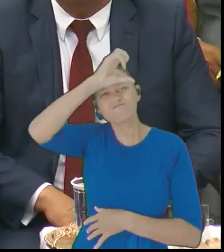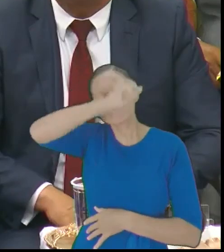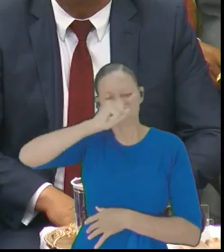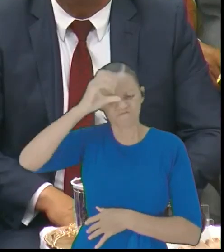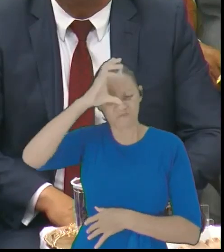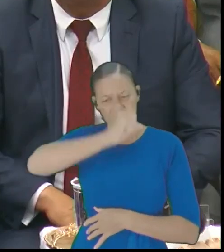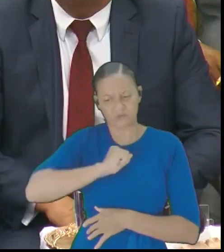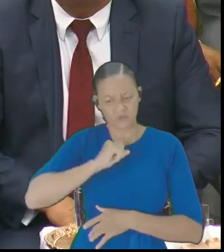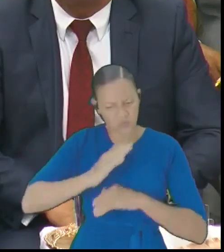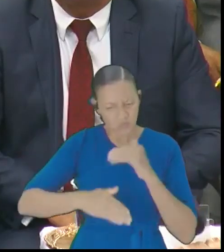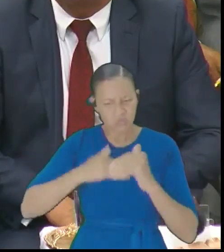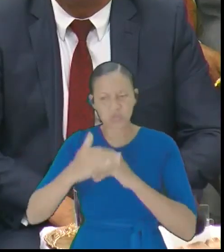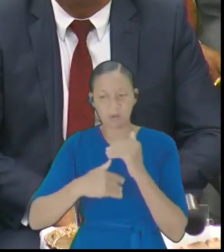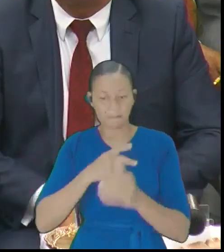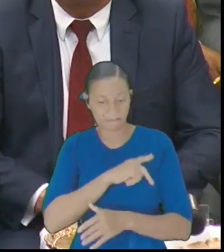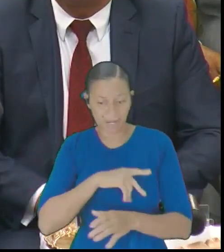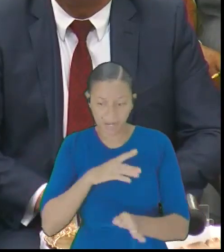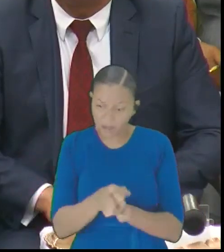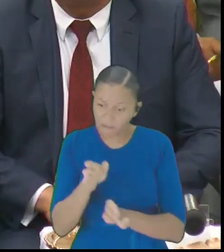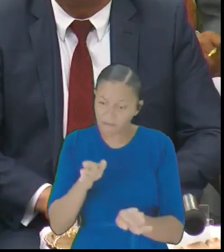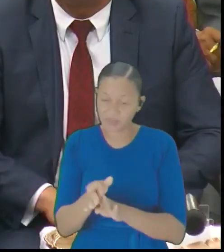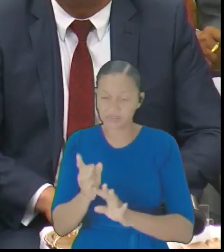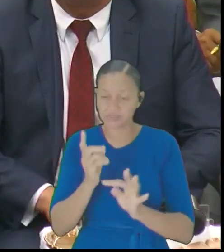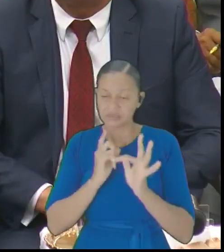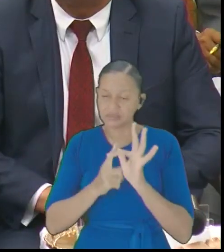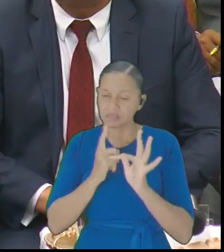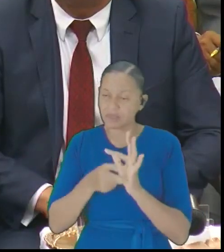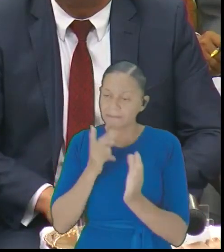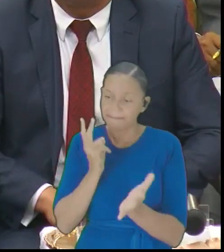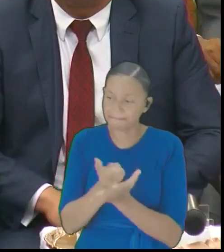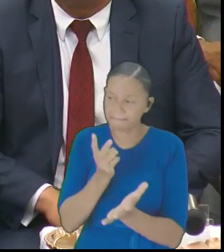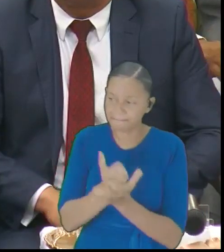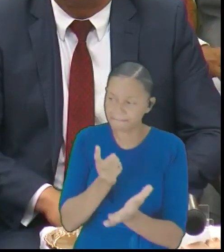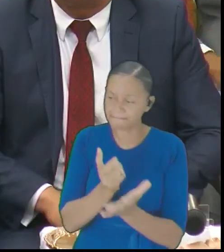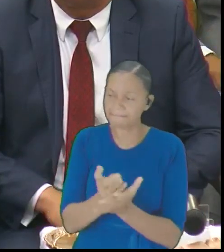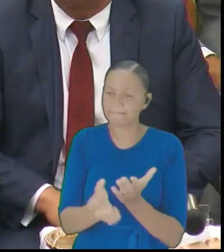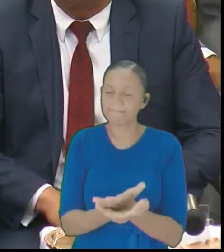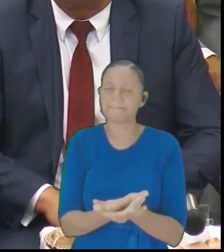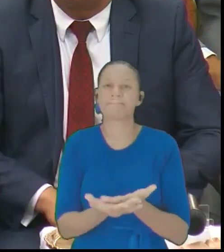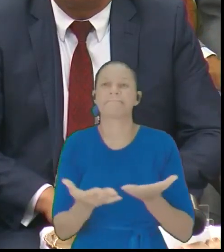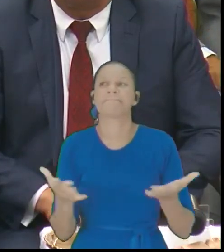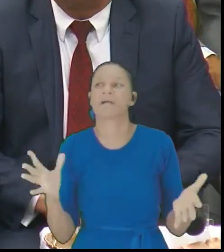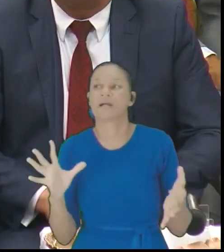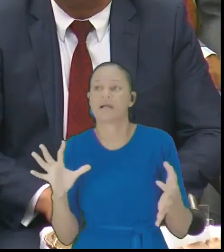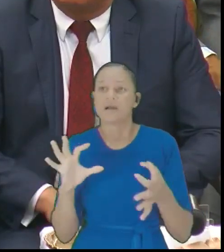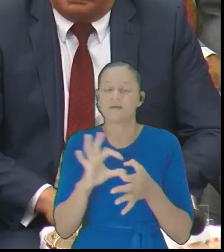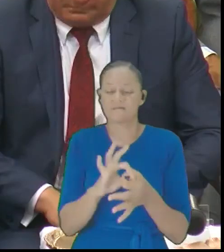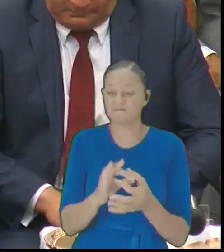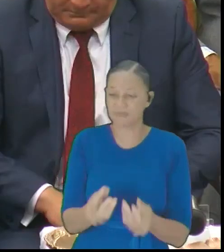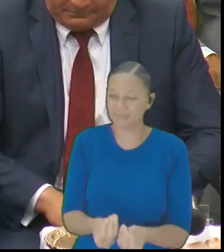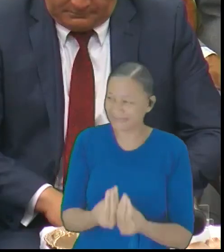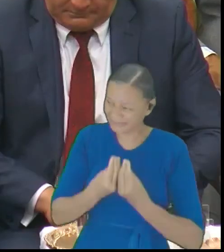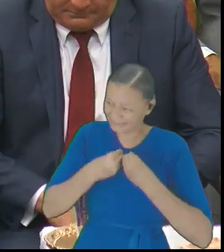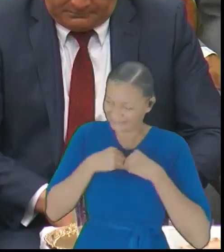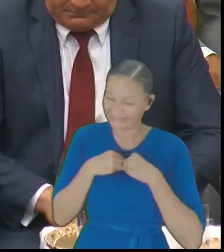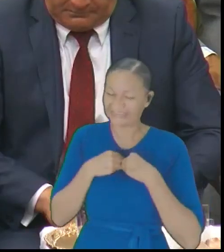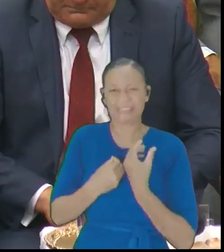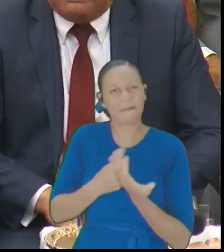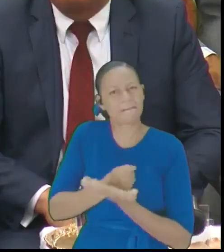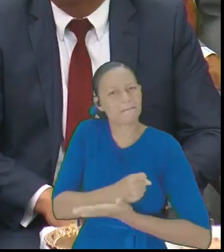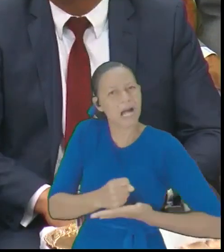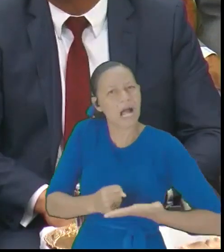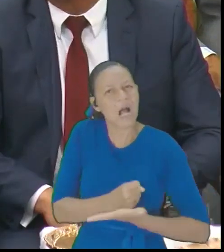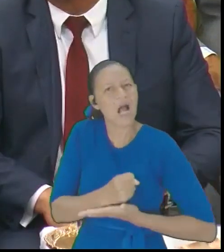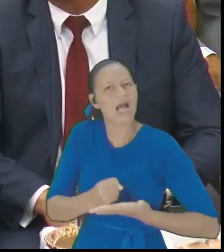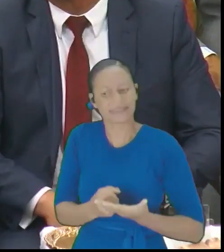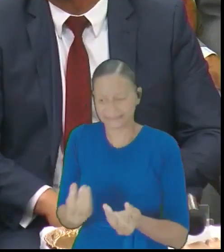foi firmado. Paulo disse a Timóteo: permanece naquilo que fostes inteirado, naquilo que te deu raiz, naquilo que te